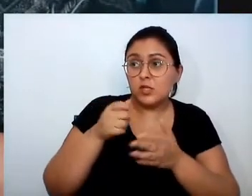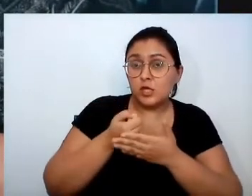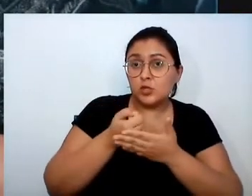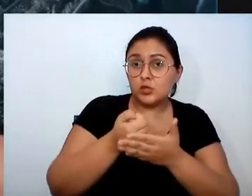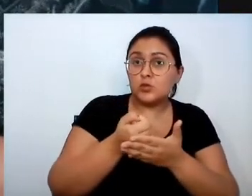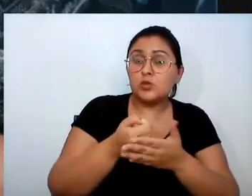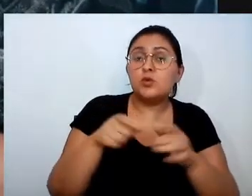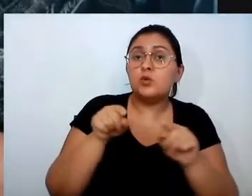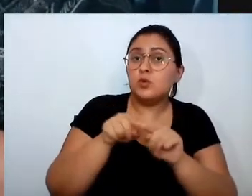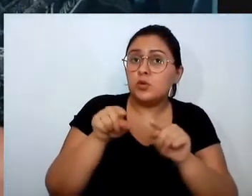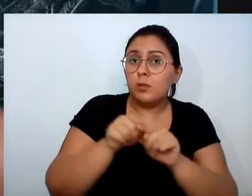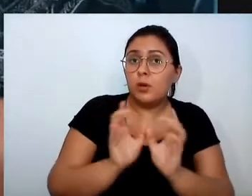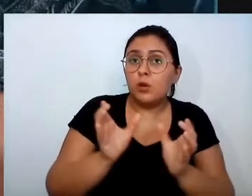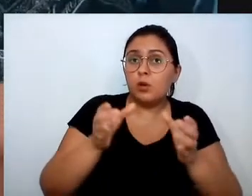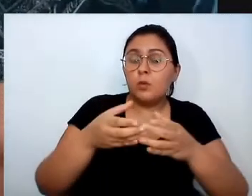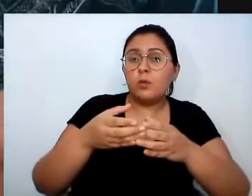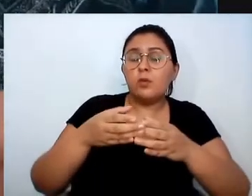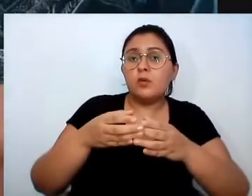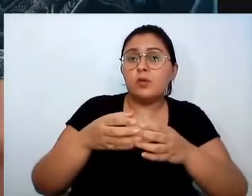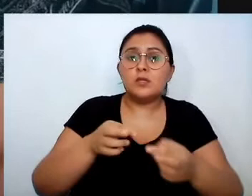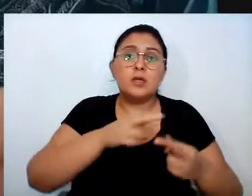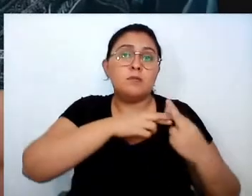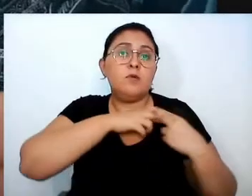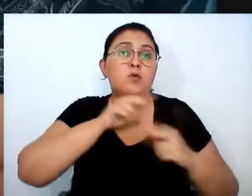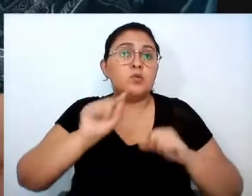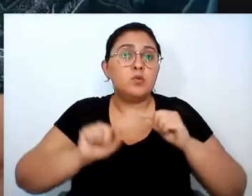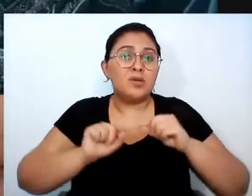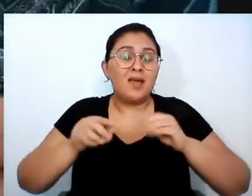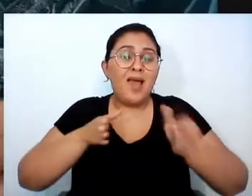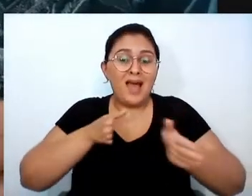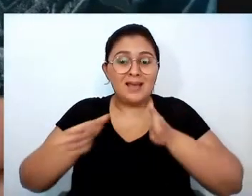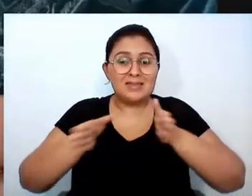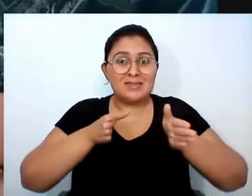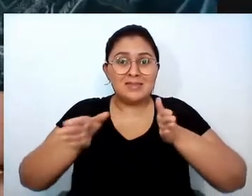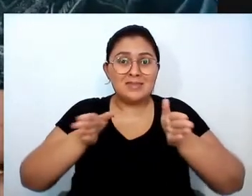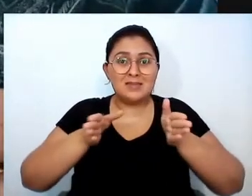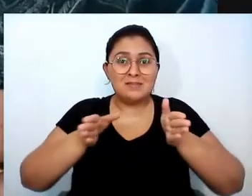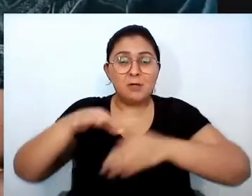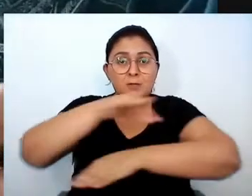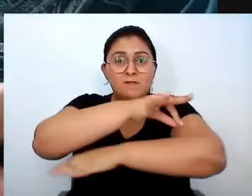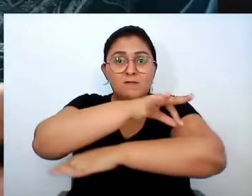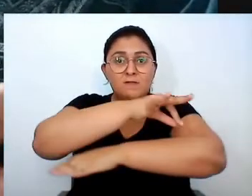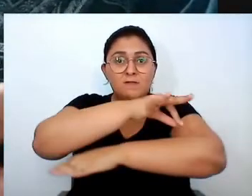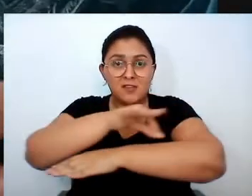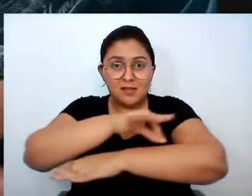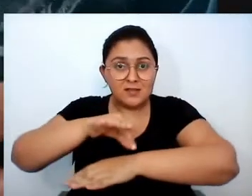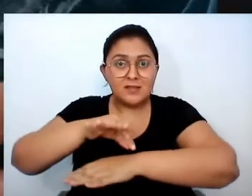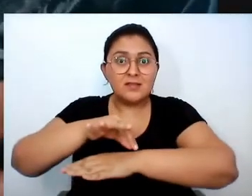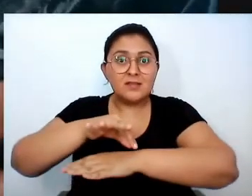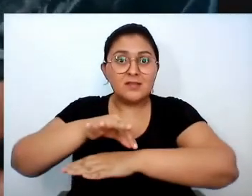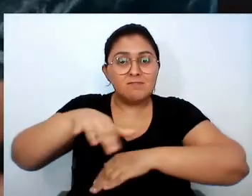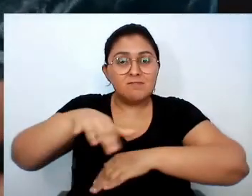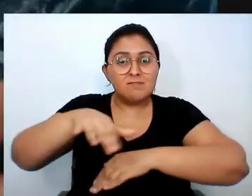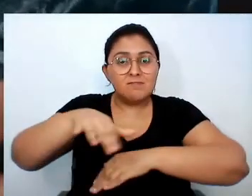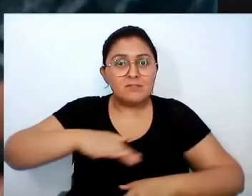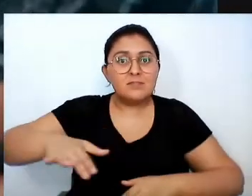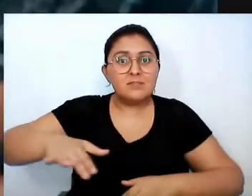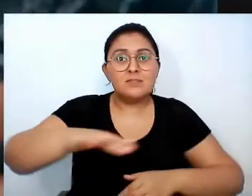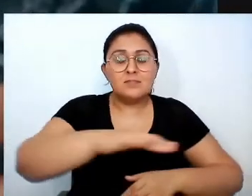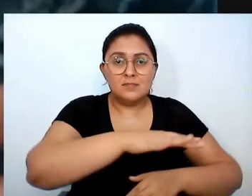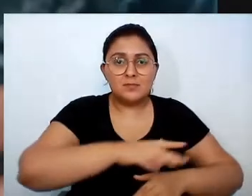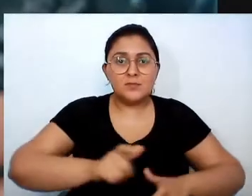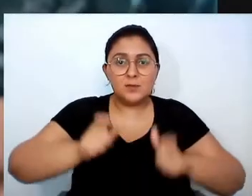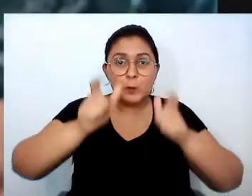aí a comissão que trabalha com acessibilidade física da escola, né? Isso. E aí, a gente sabe que a